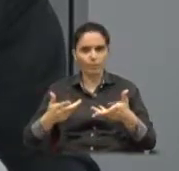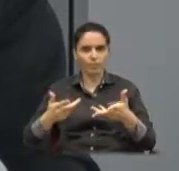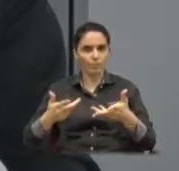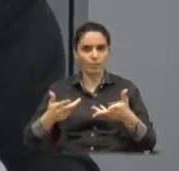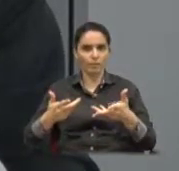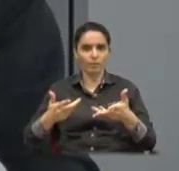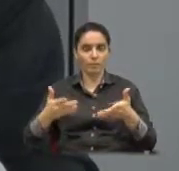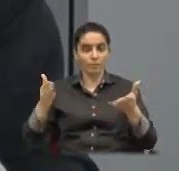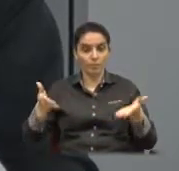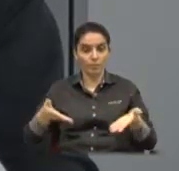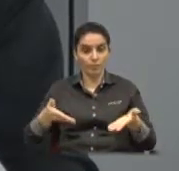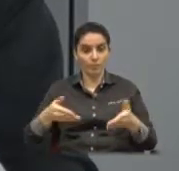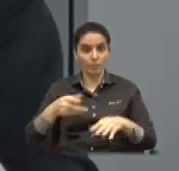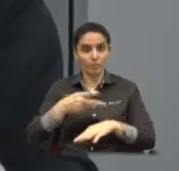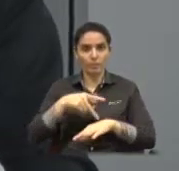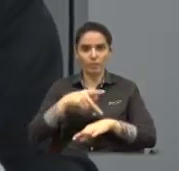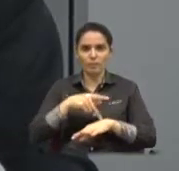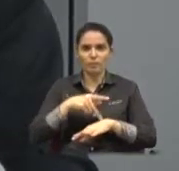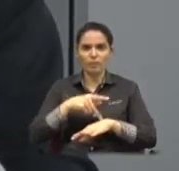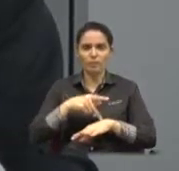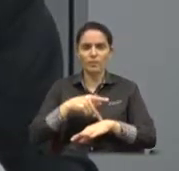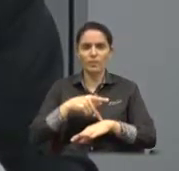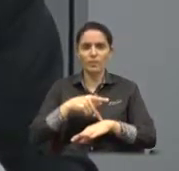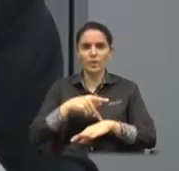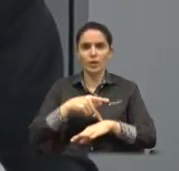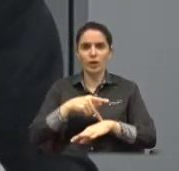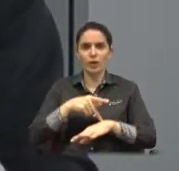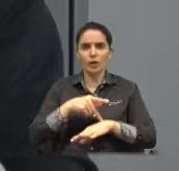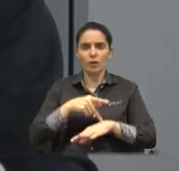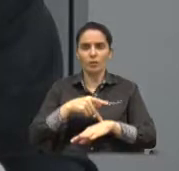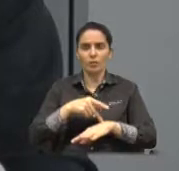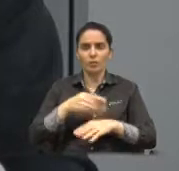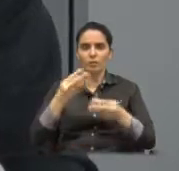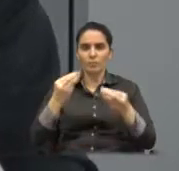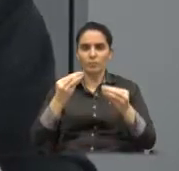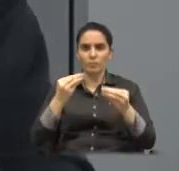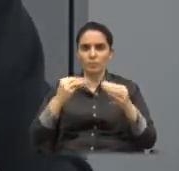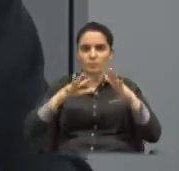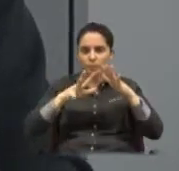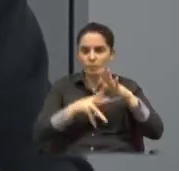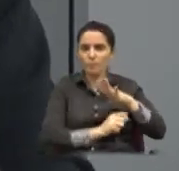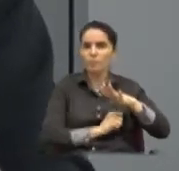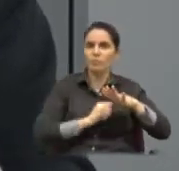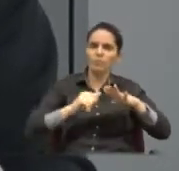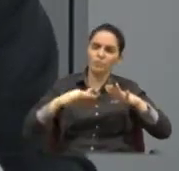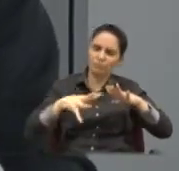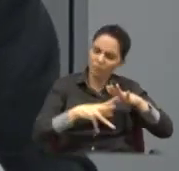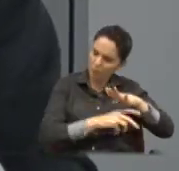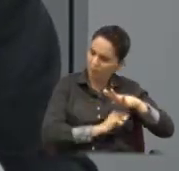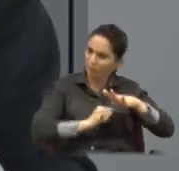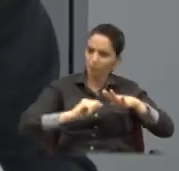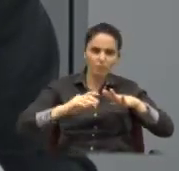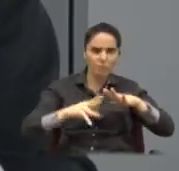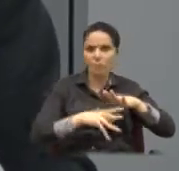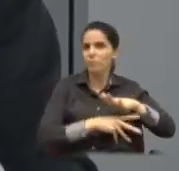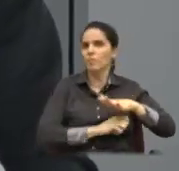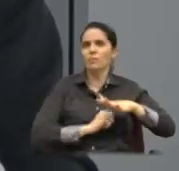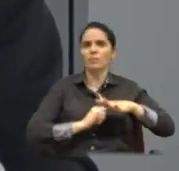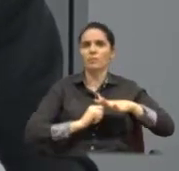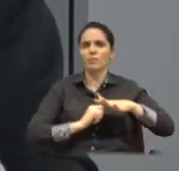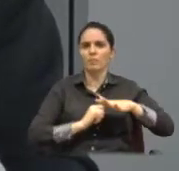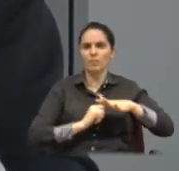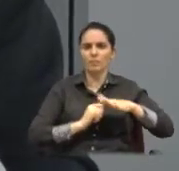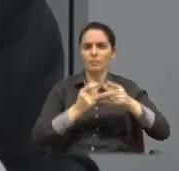se encontra num lamaçal de corrupção, de sujeira, de